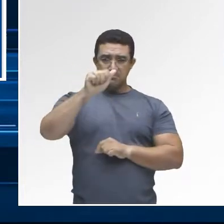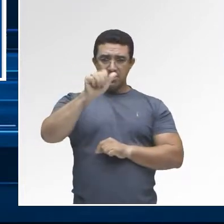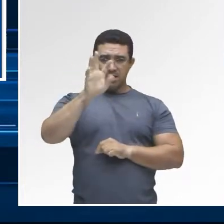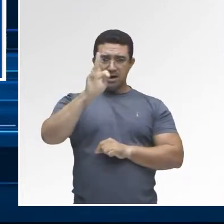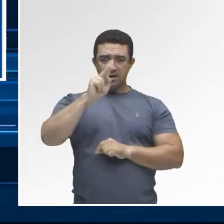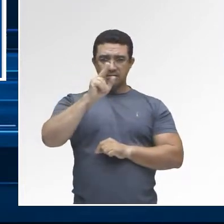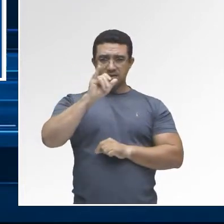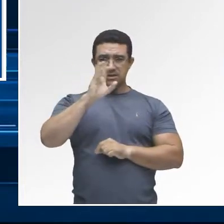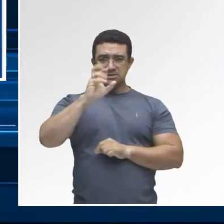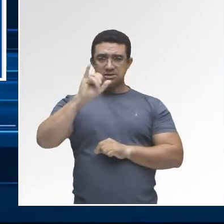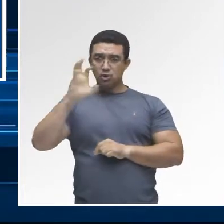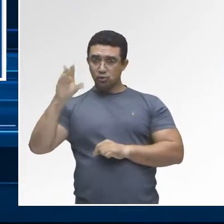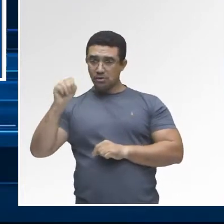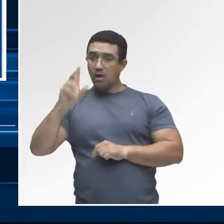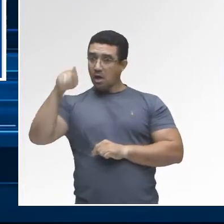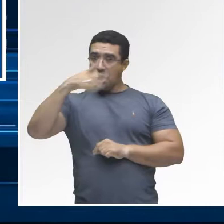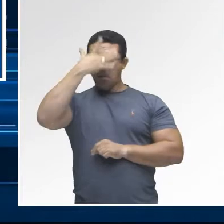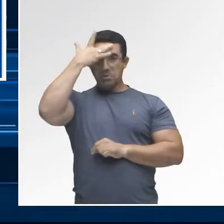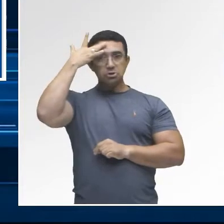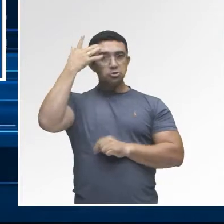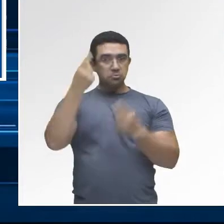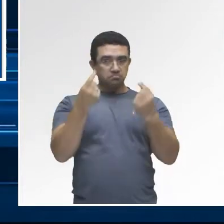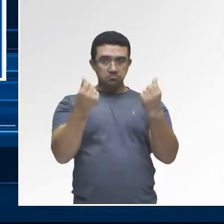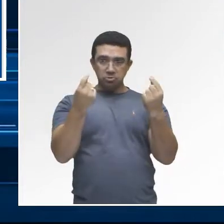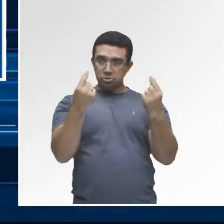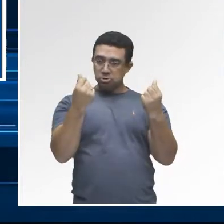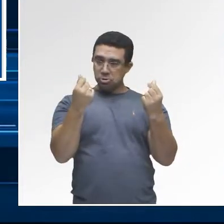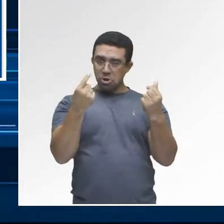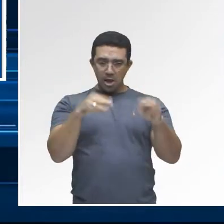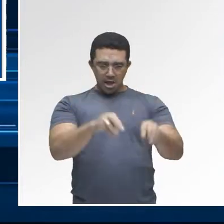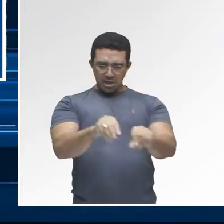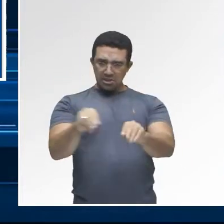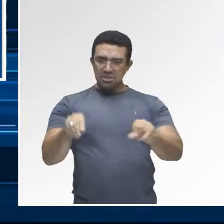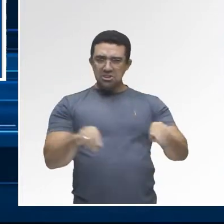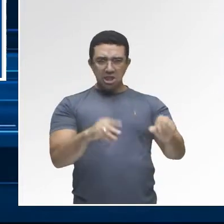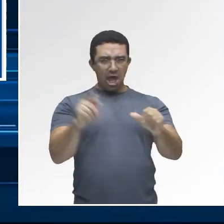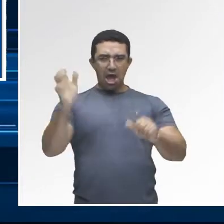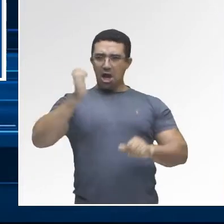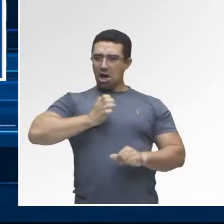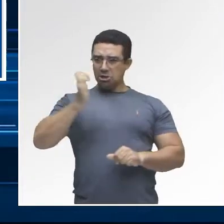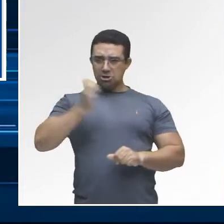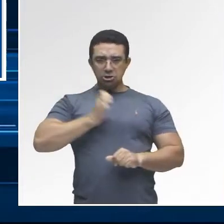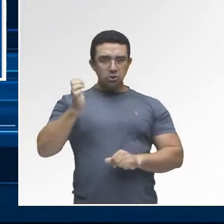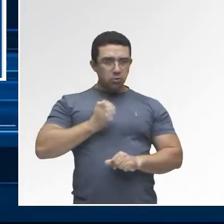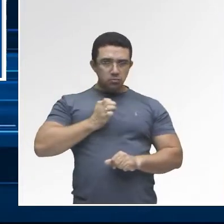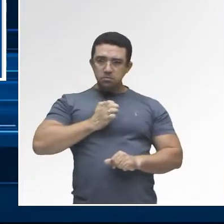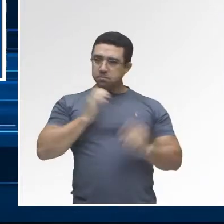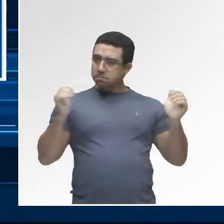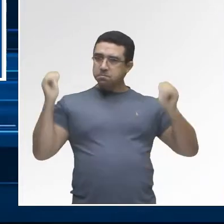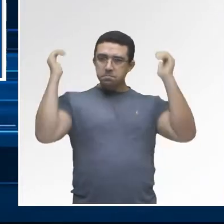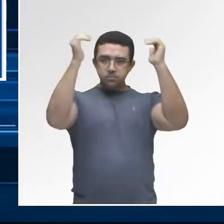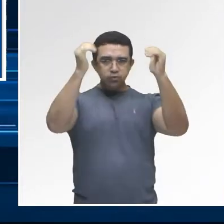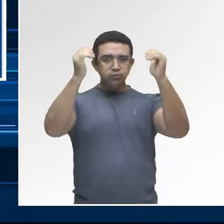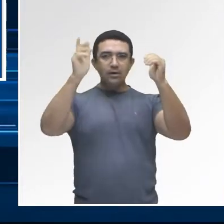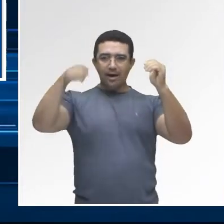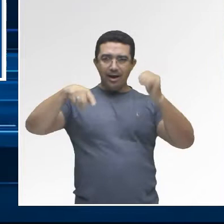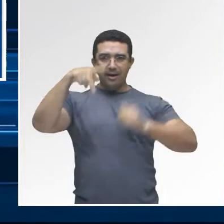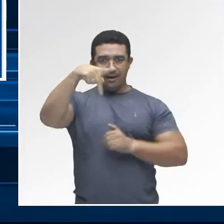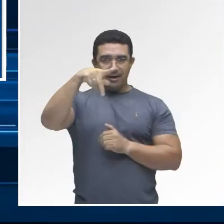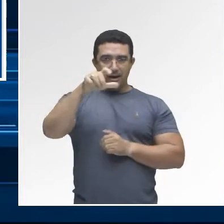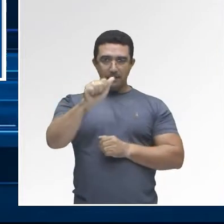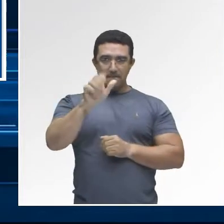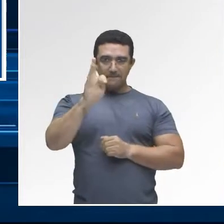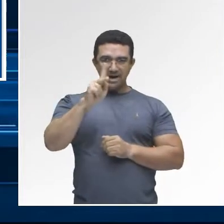patrícios são os abastados, os donos de terra. Os plebeus são aquelas pessoas mais empobrecidas, os